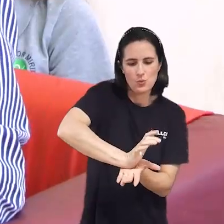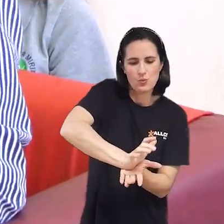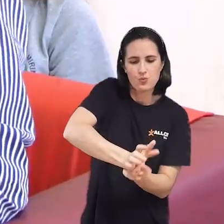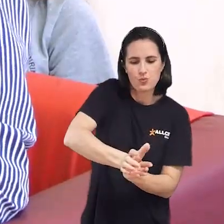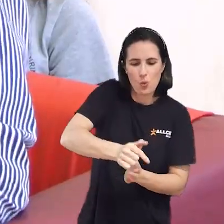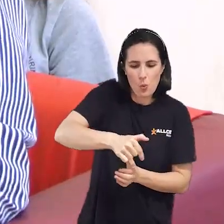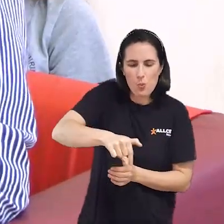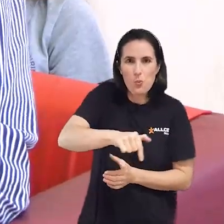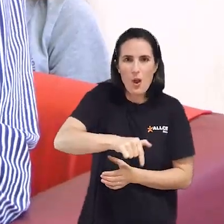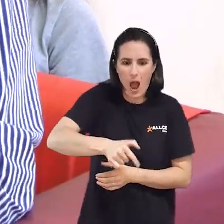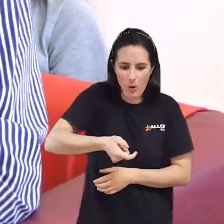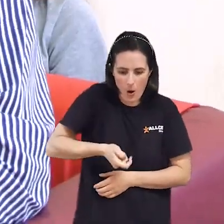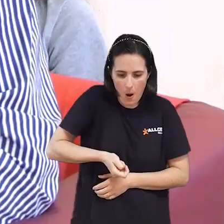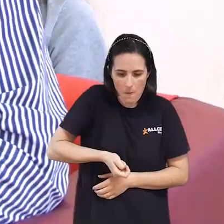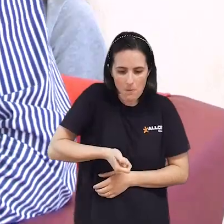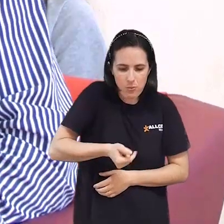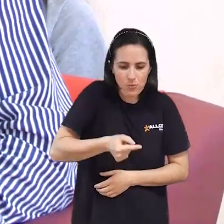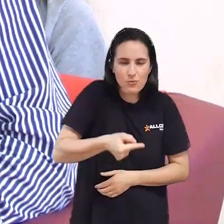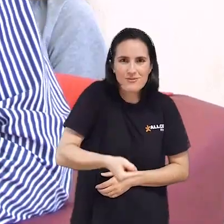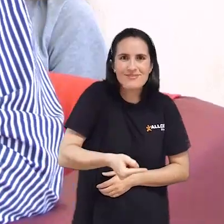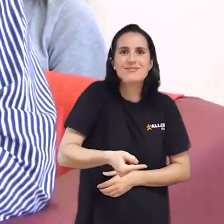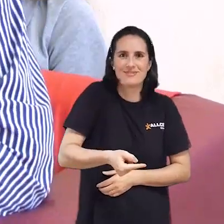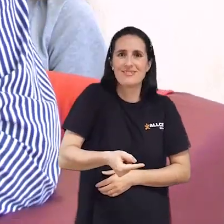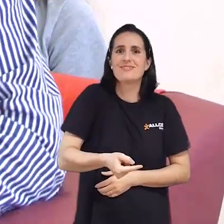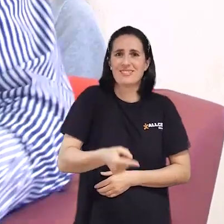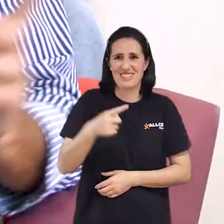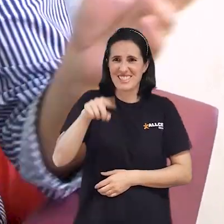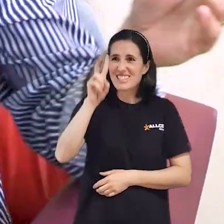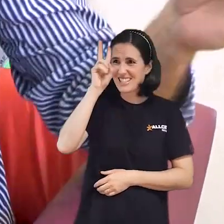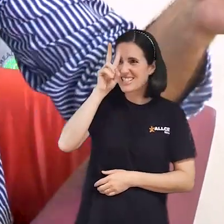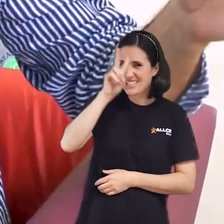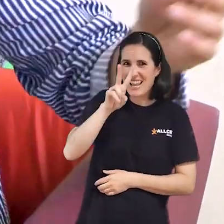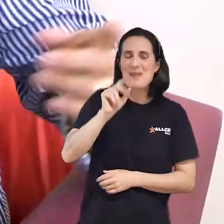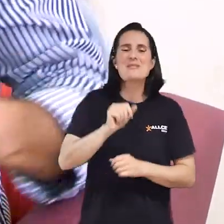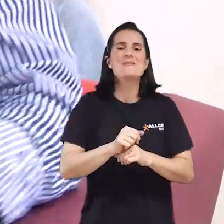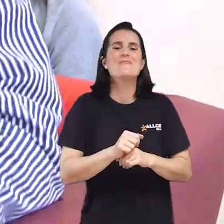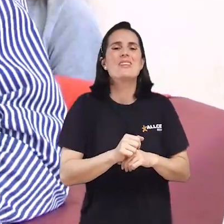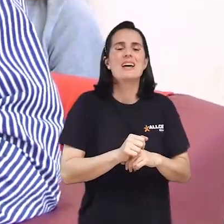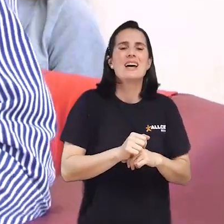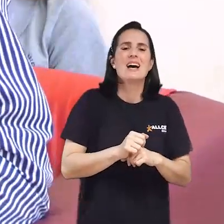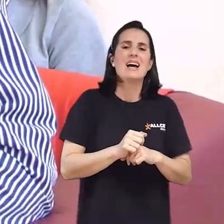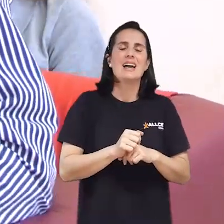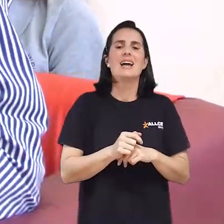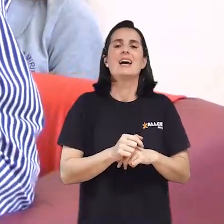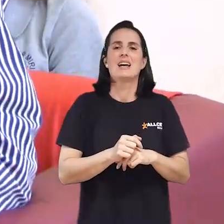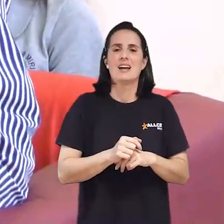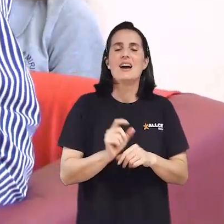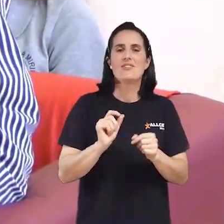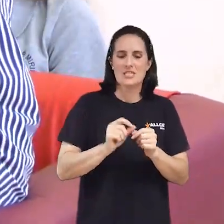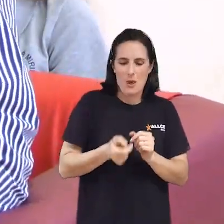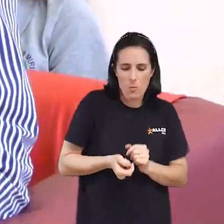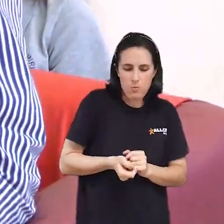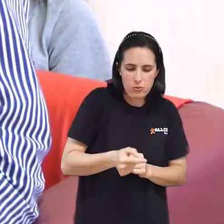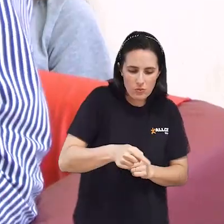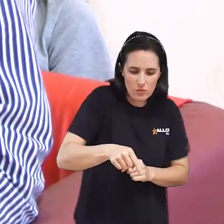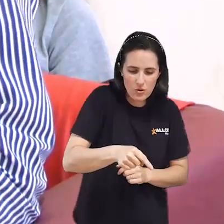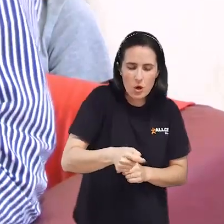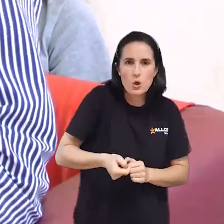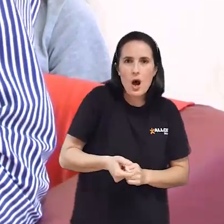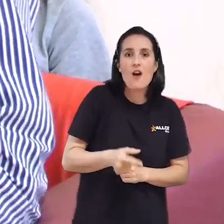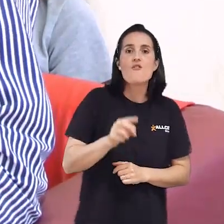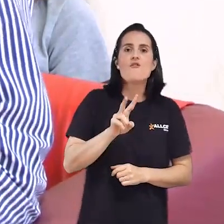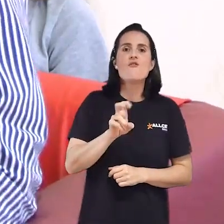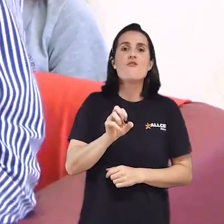E fazia a boca com o calcanhar. Vocês devem lembrar disso aí da produção? Né? Fazia o calcanhar,